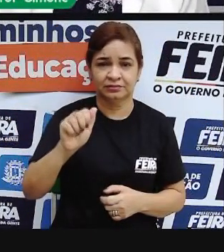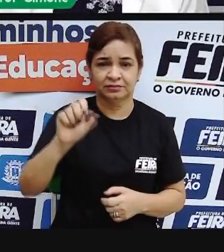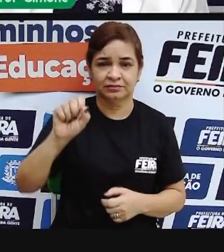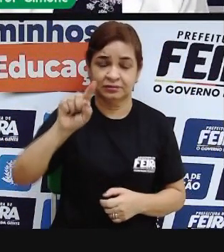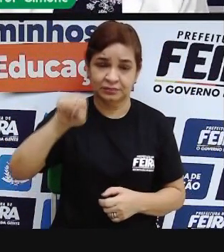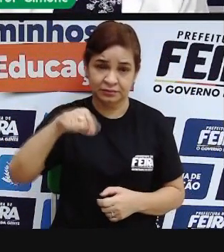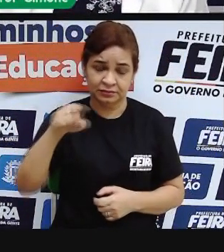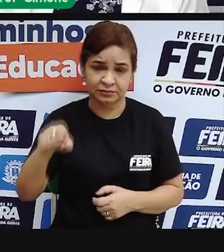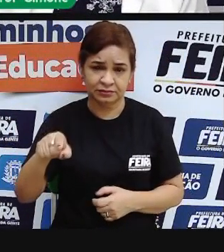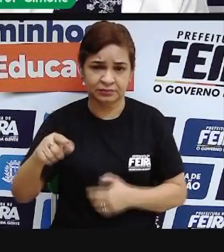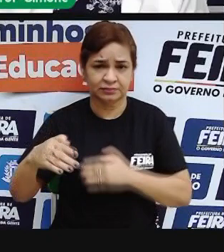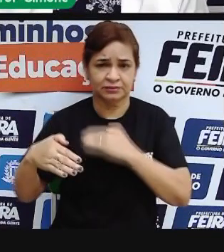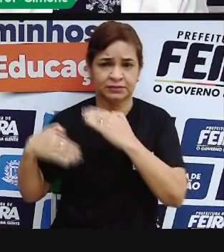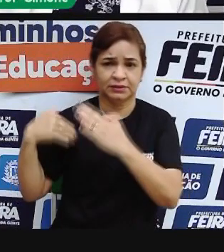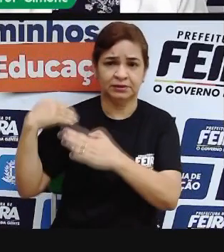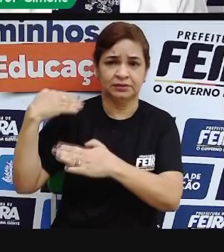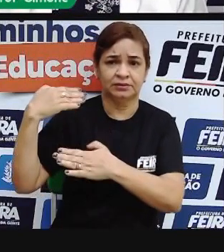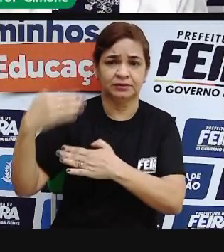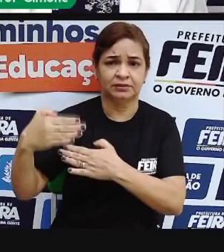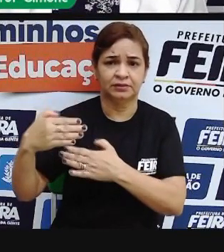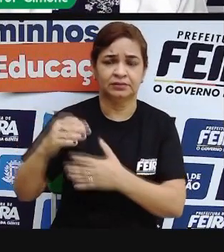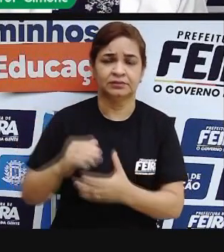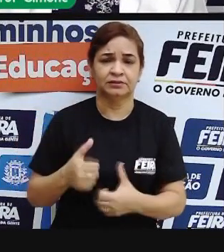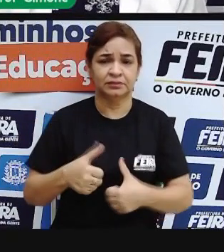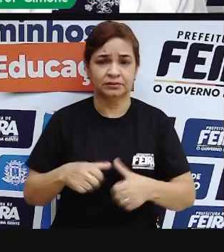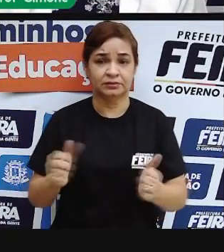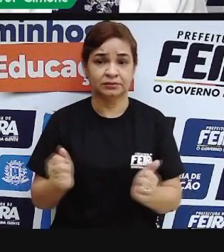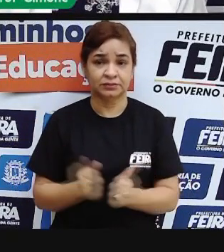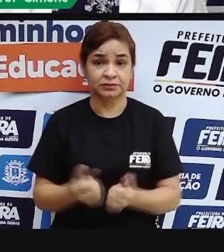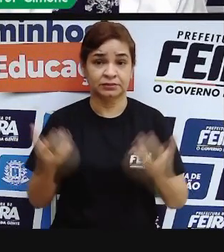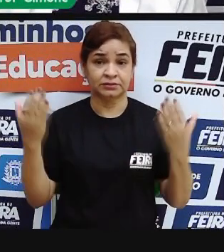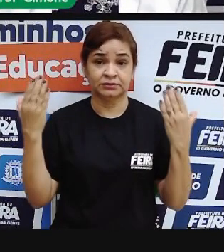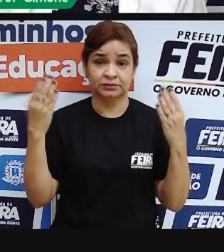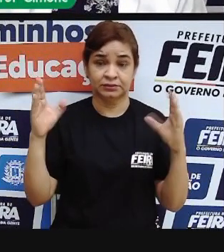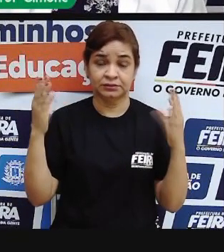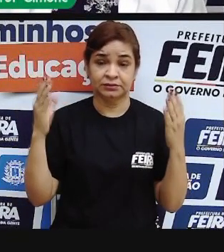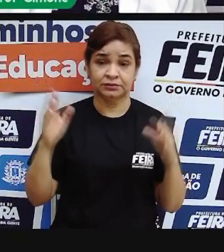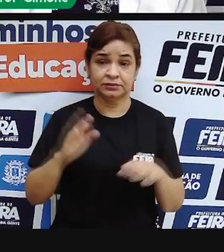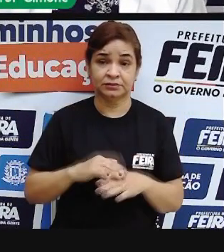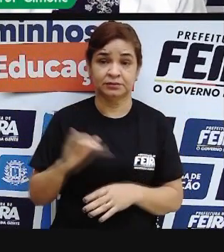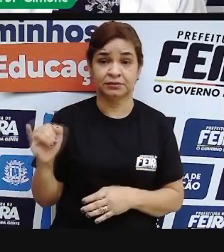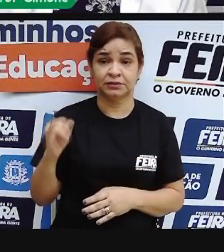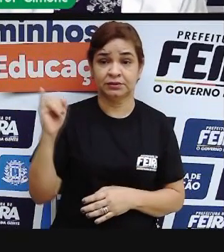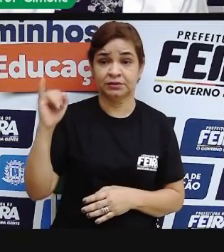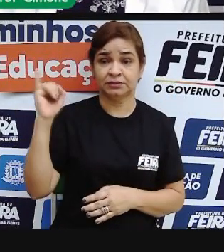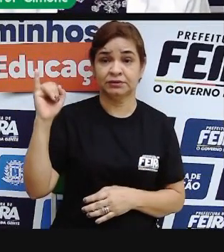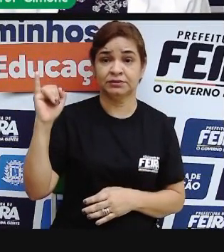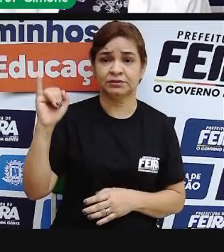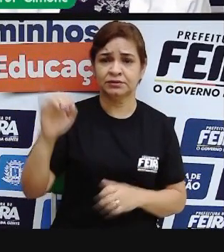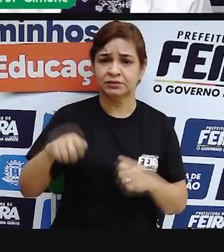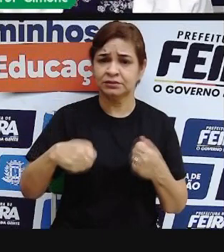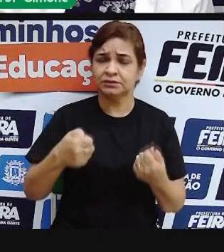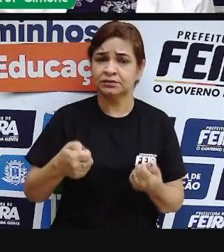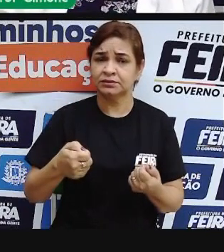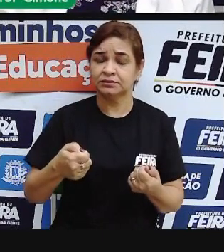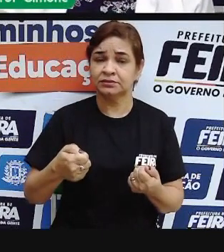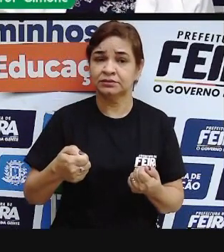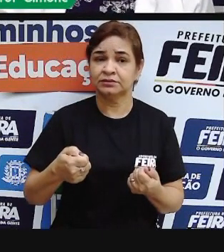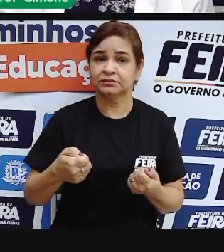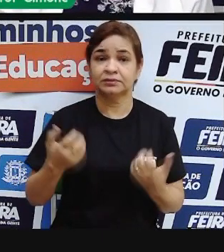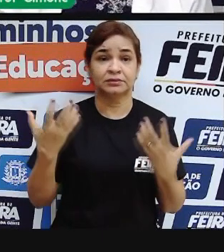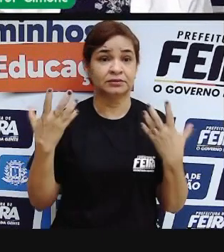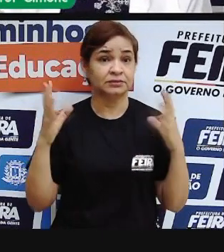Muitas tradições que acompanham essas comemorações representam os principais símbolos das festas